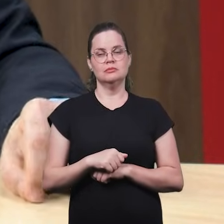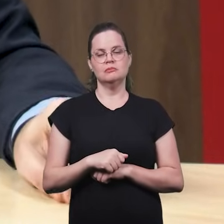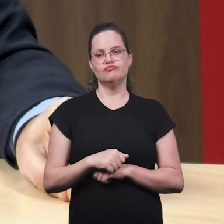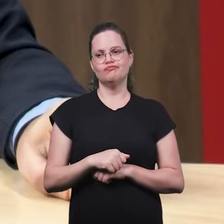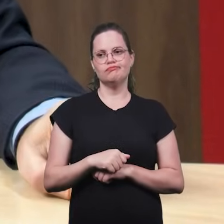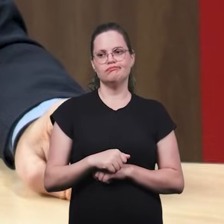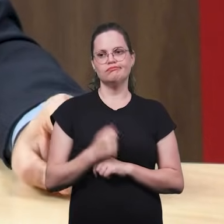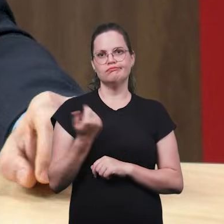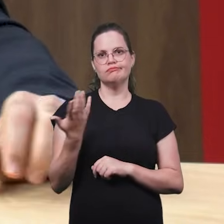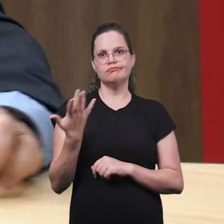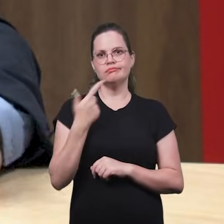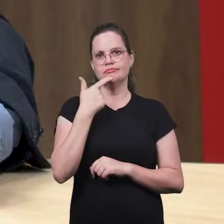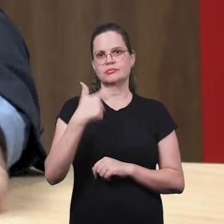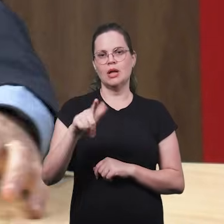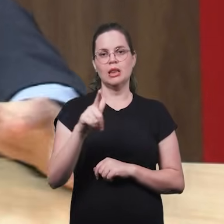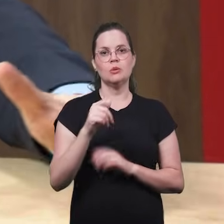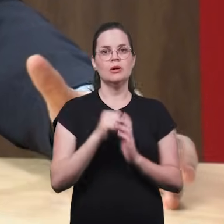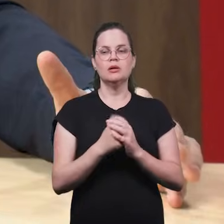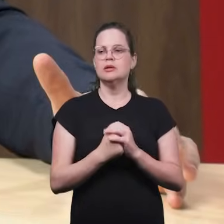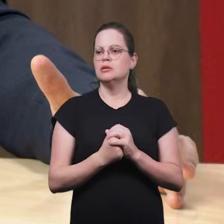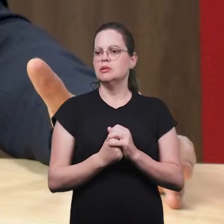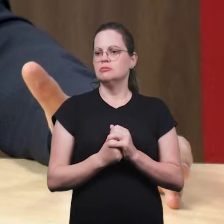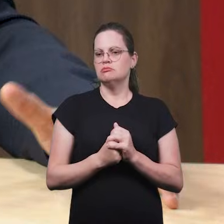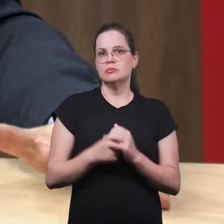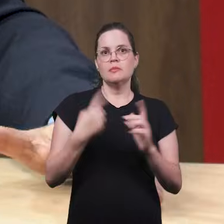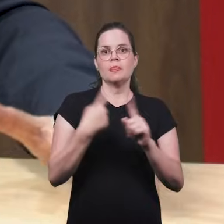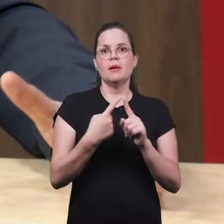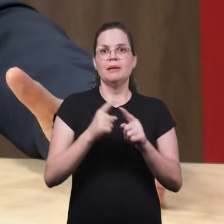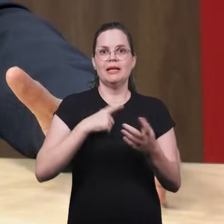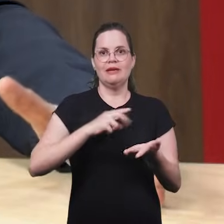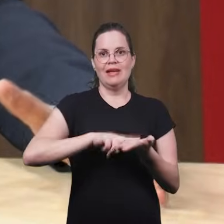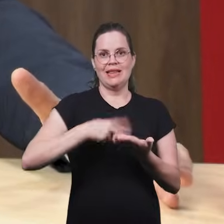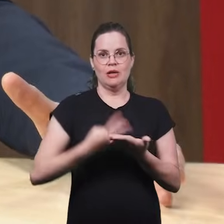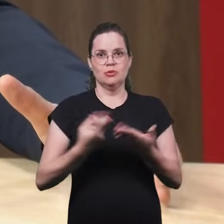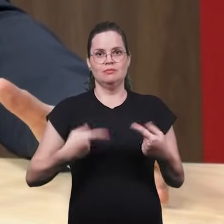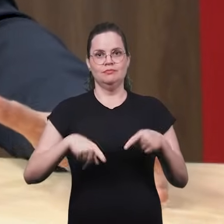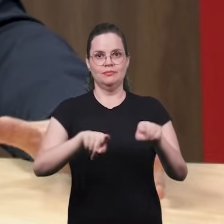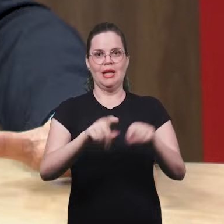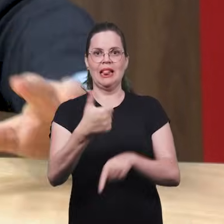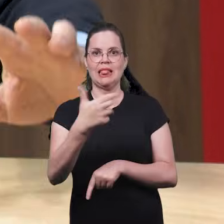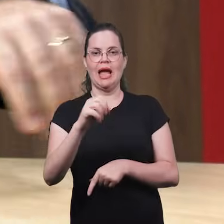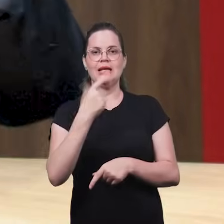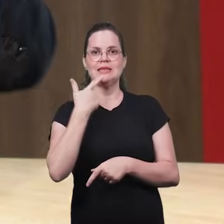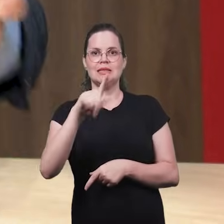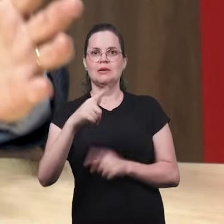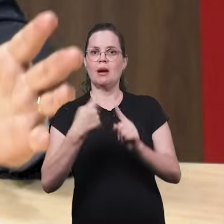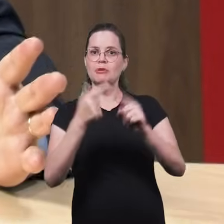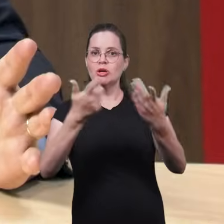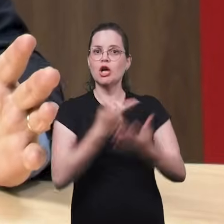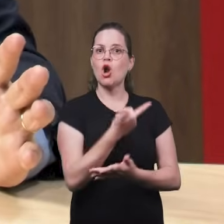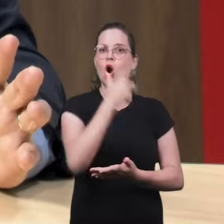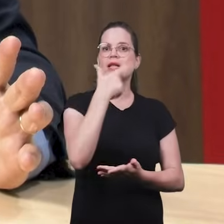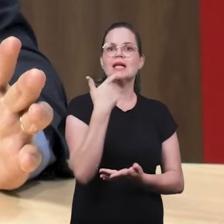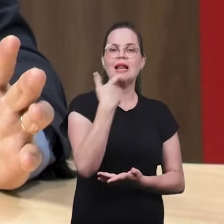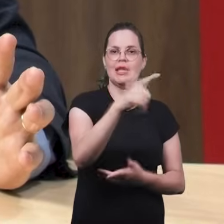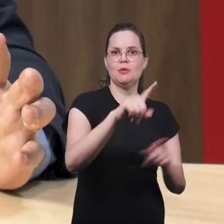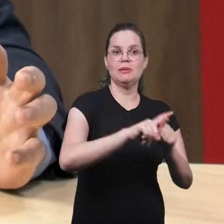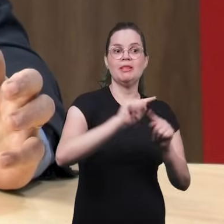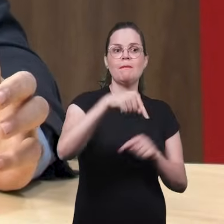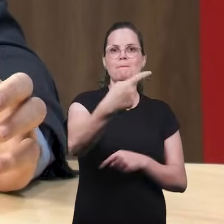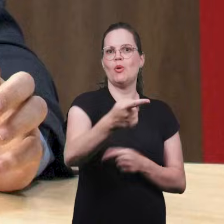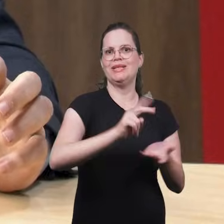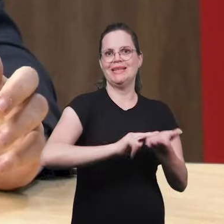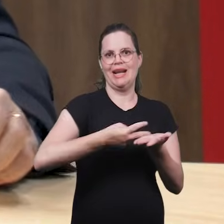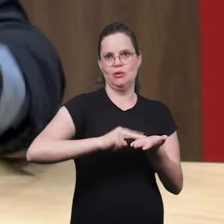num idioma, porque nós tivemos a tradução simultânea em 10 idiomas, mas eu quero fazer em mais outros idiomas. Né?